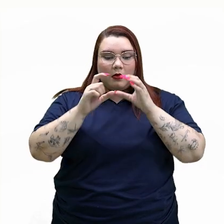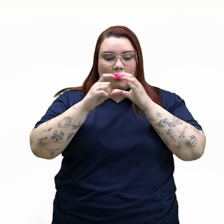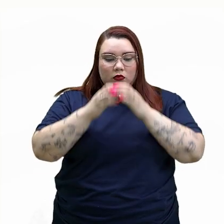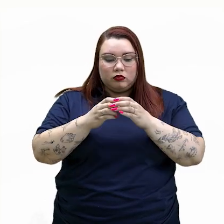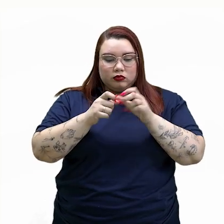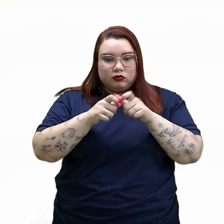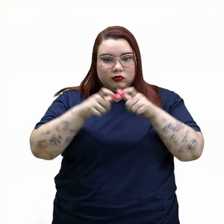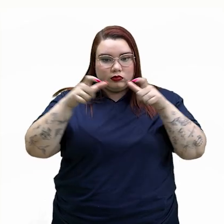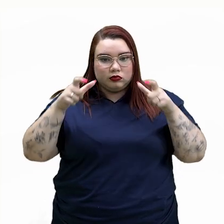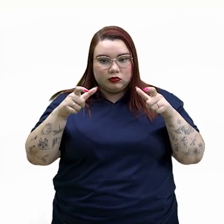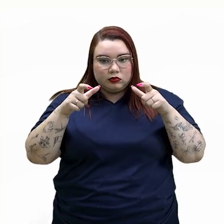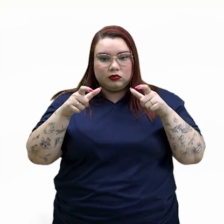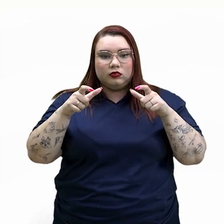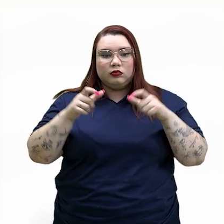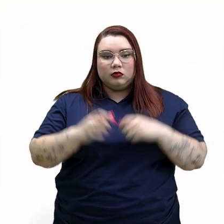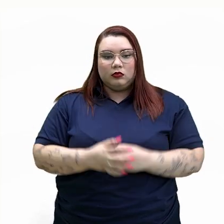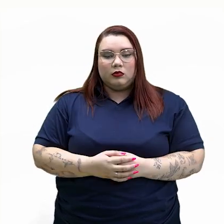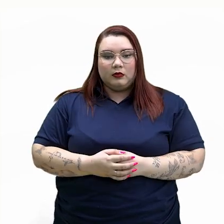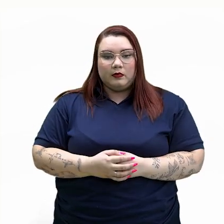lupas,